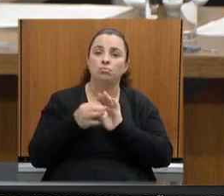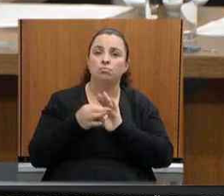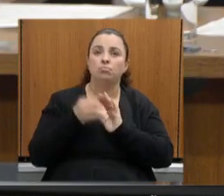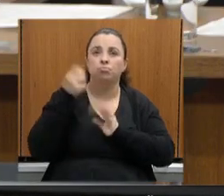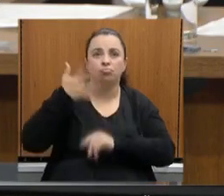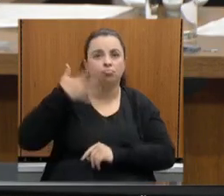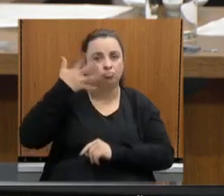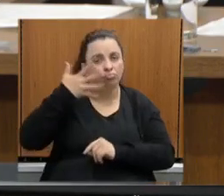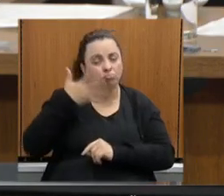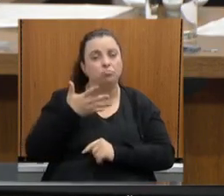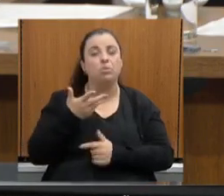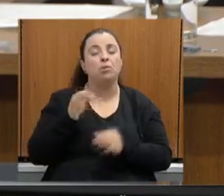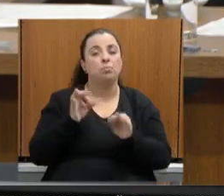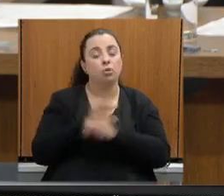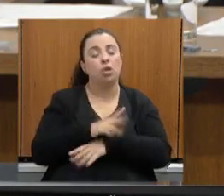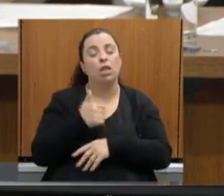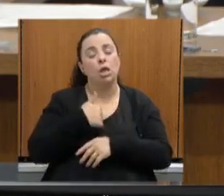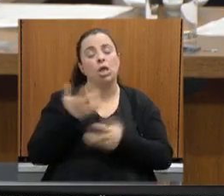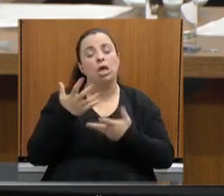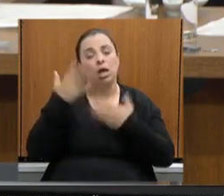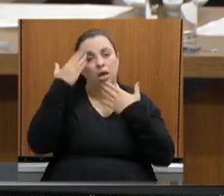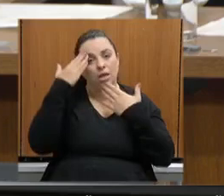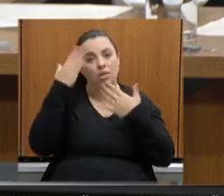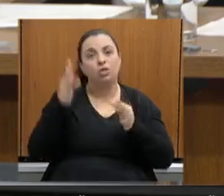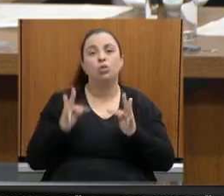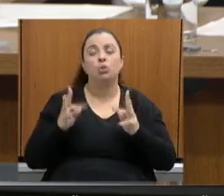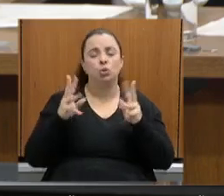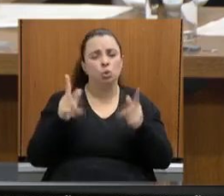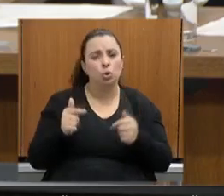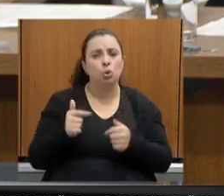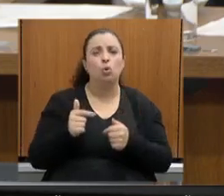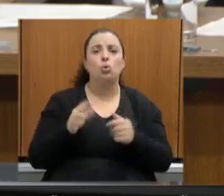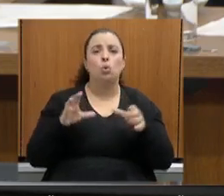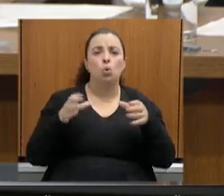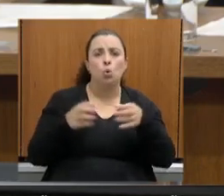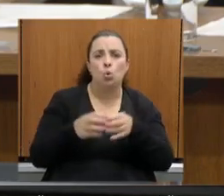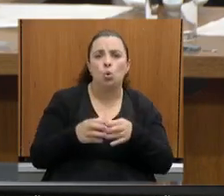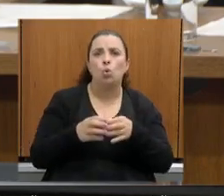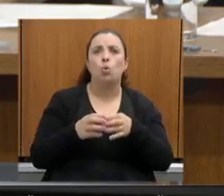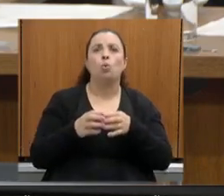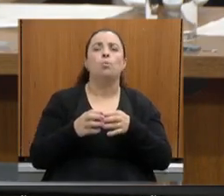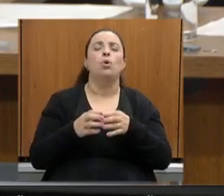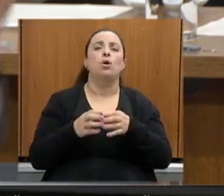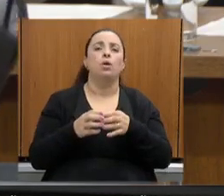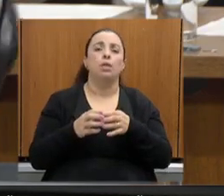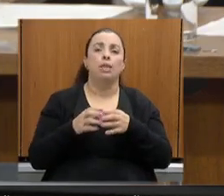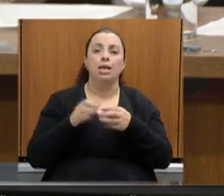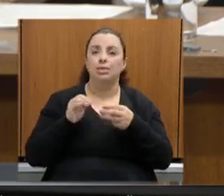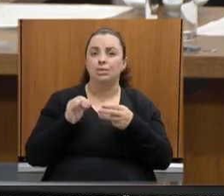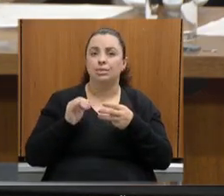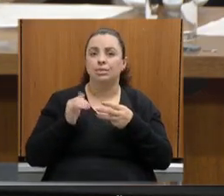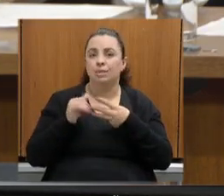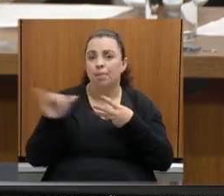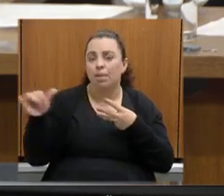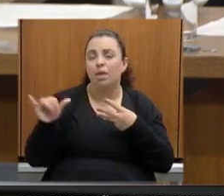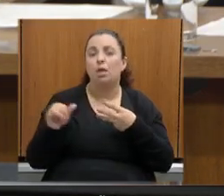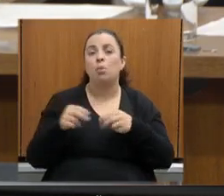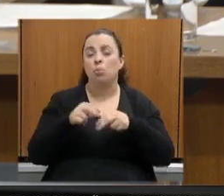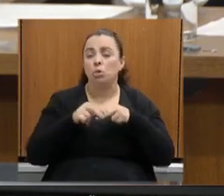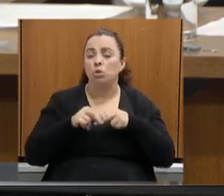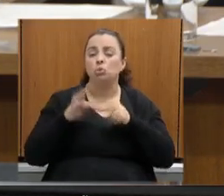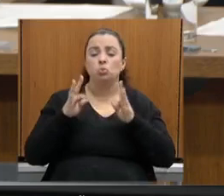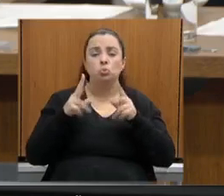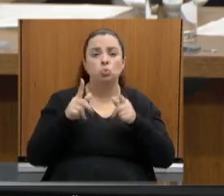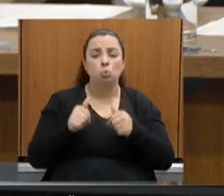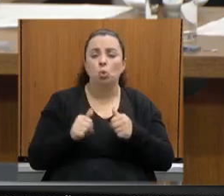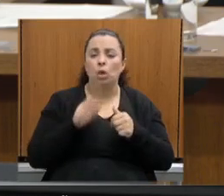gostaria realmente de agradecer a todo o pessoal da Cemig por é por todo esse resultado que a gente